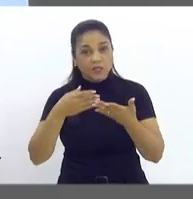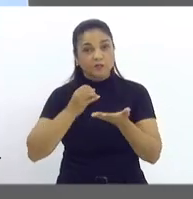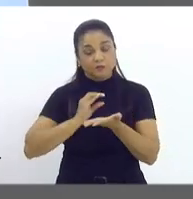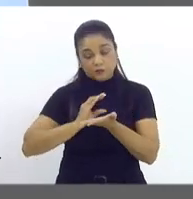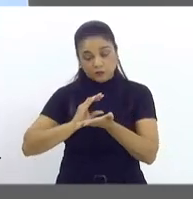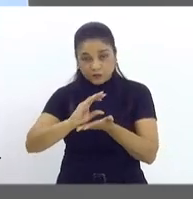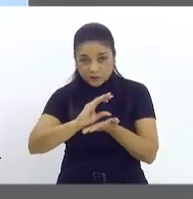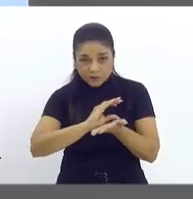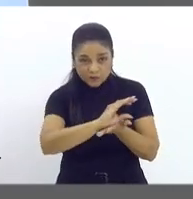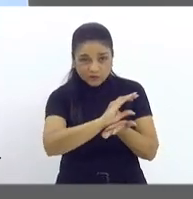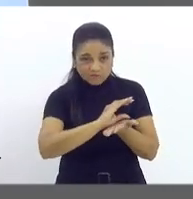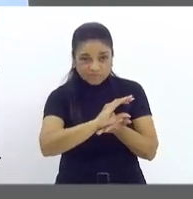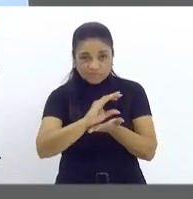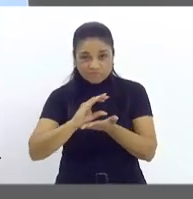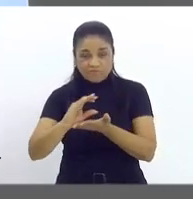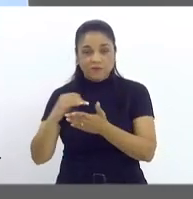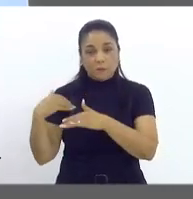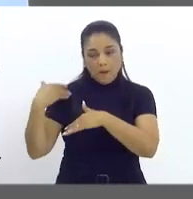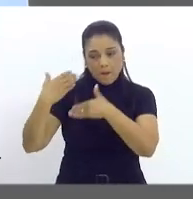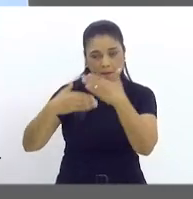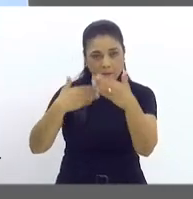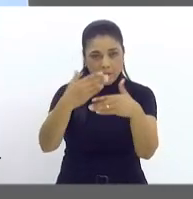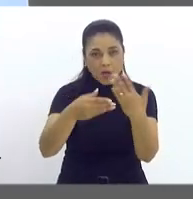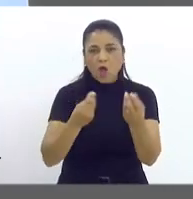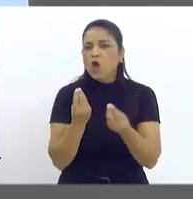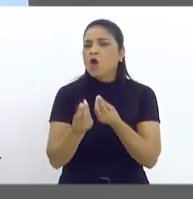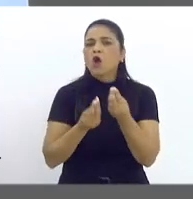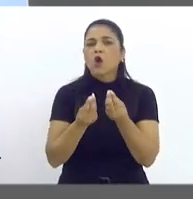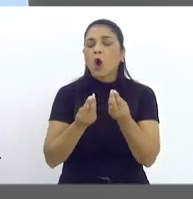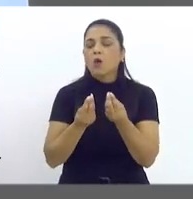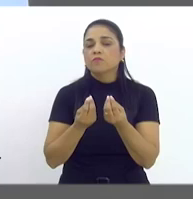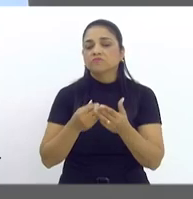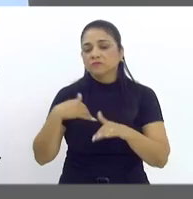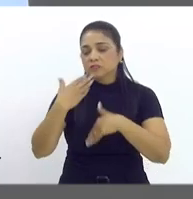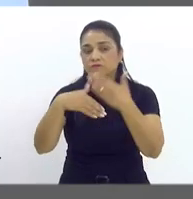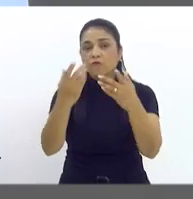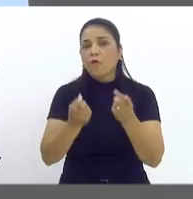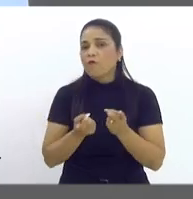esses investimentos crescentes, como é que desenvolveram as nossas vendas e